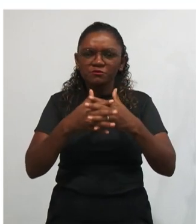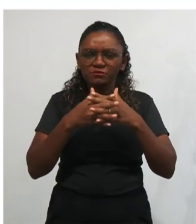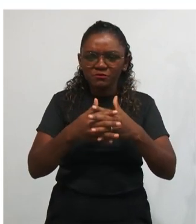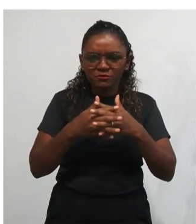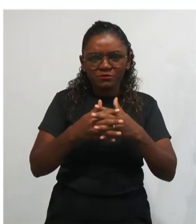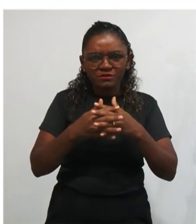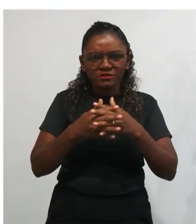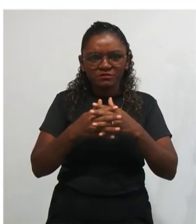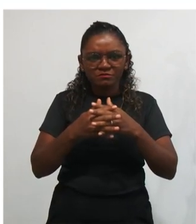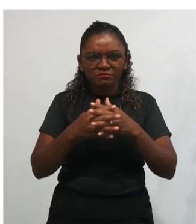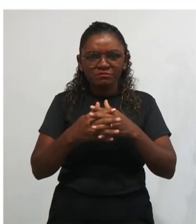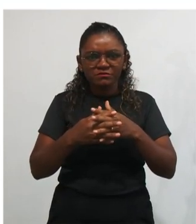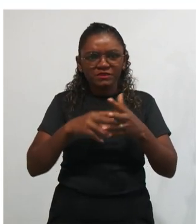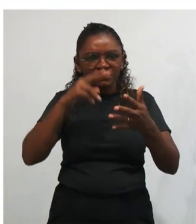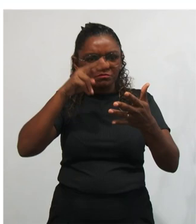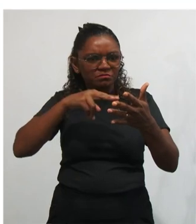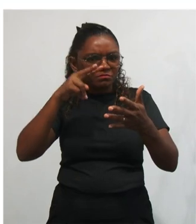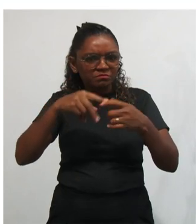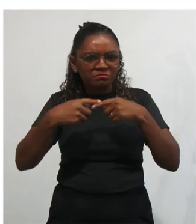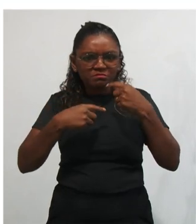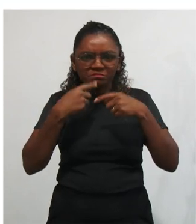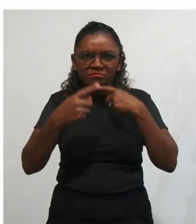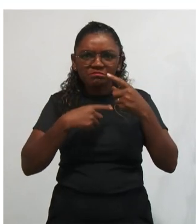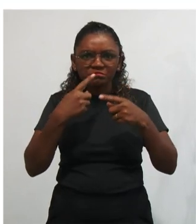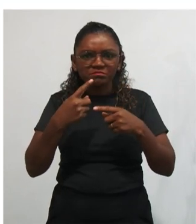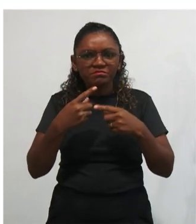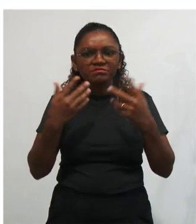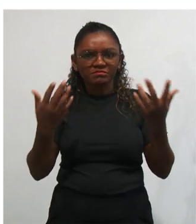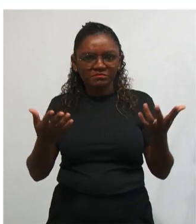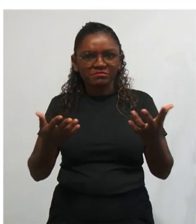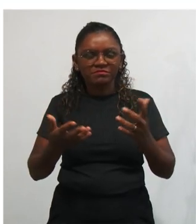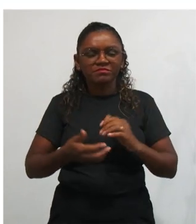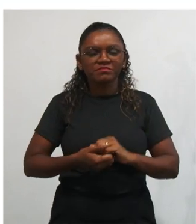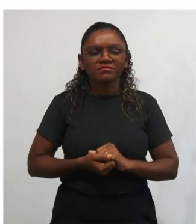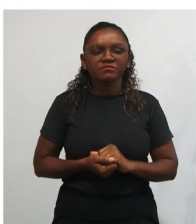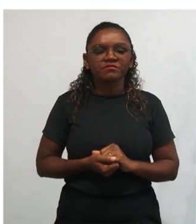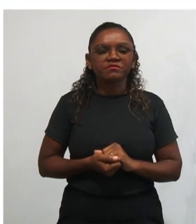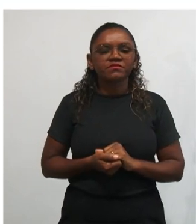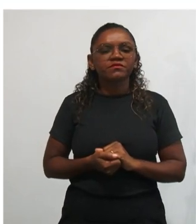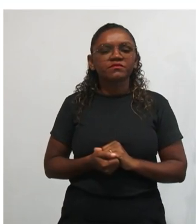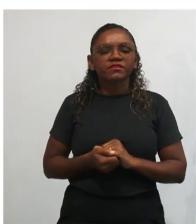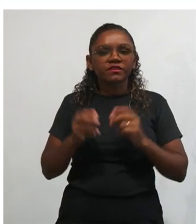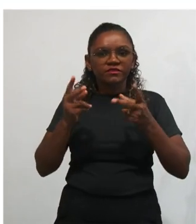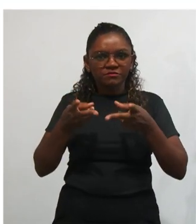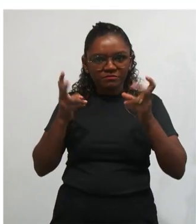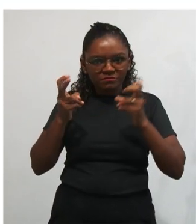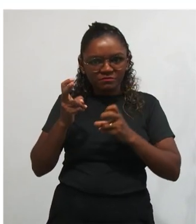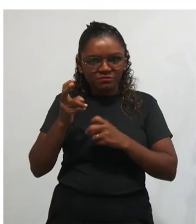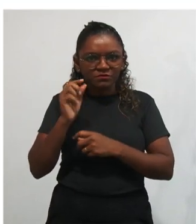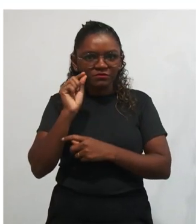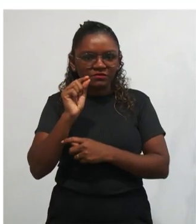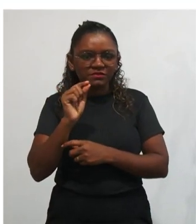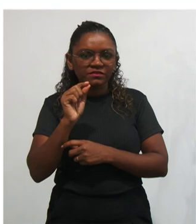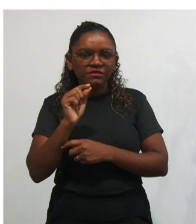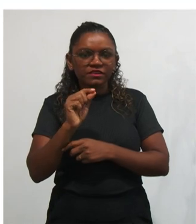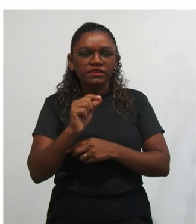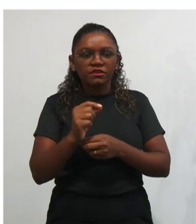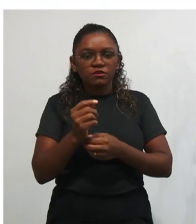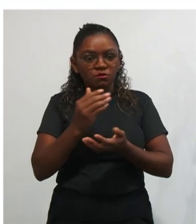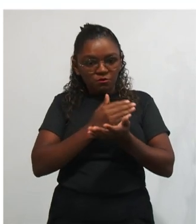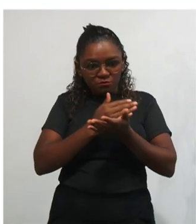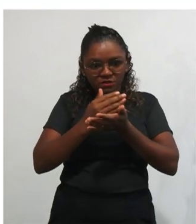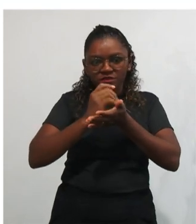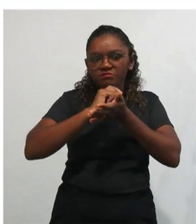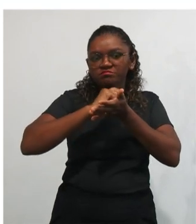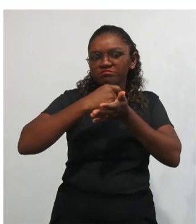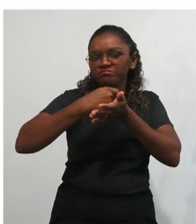visual para nós que não temos essa essa disgrafia E aí você observa que por exemplo ele até começa bem